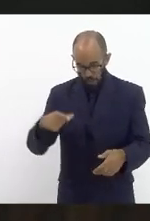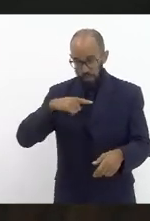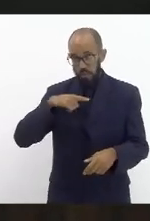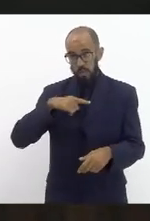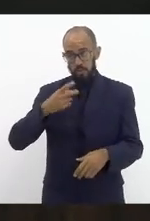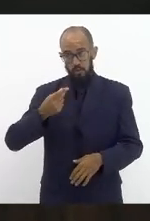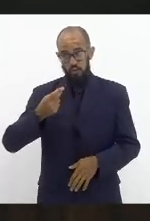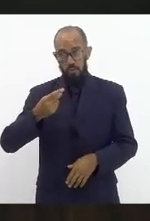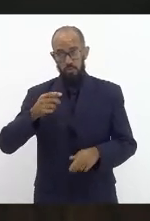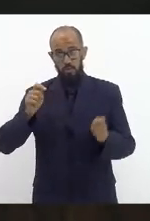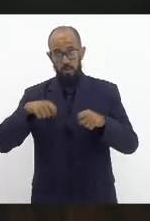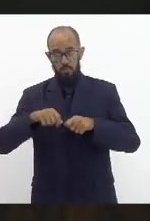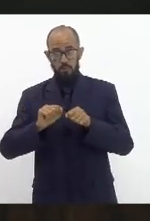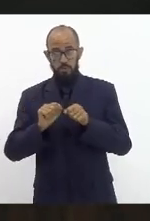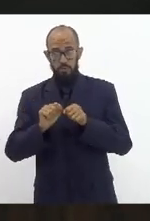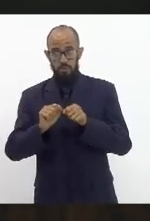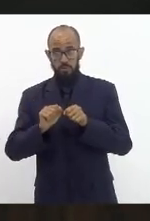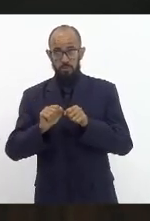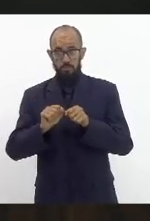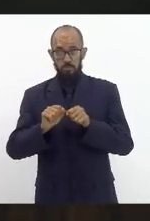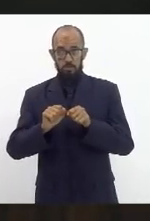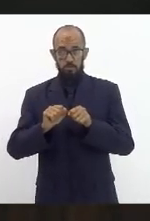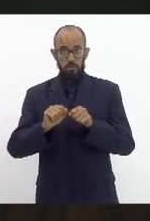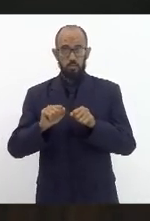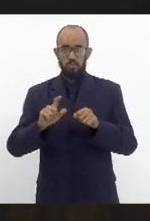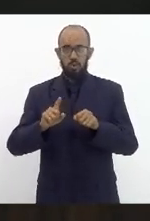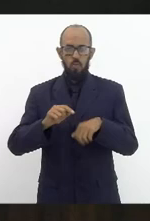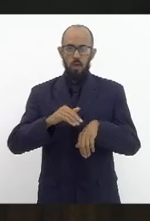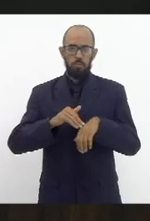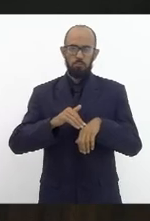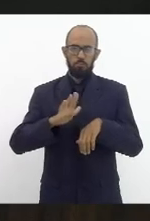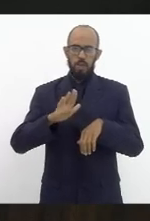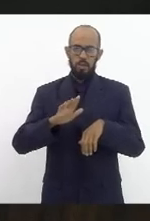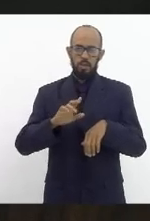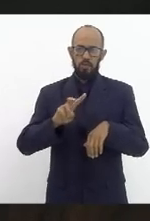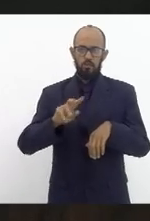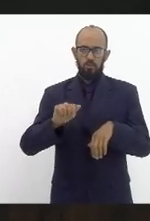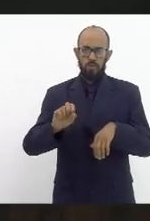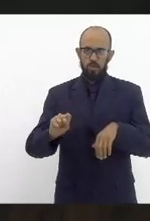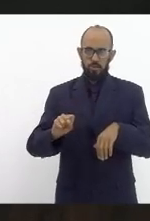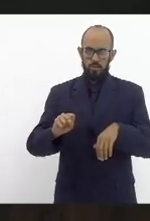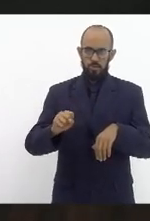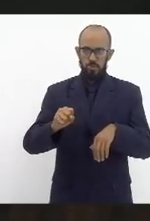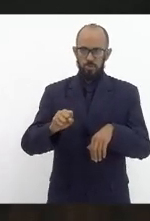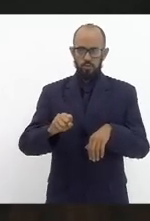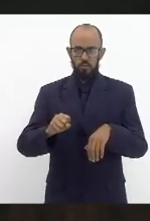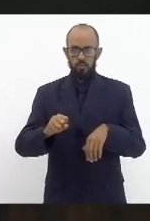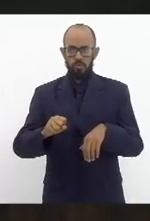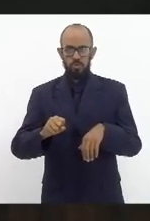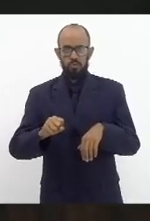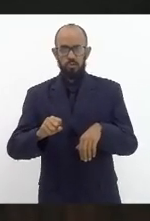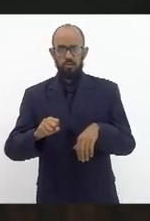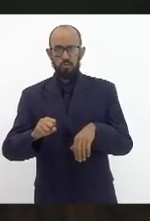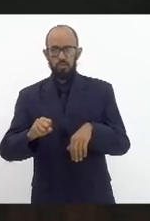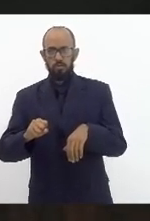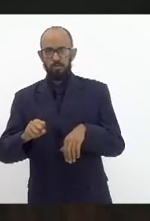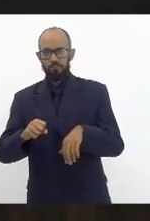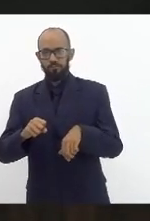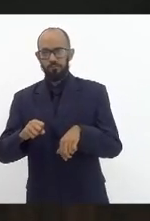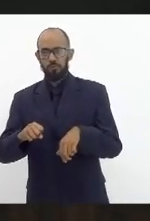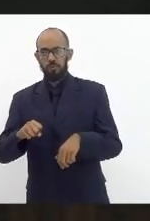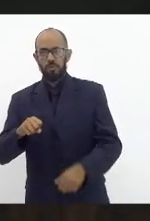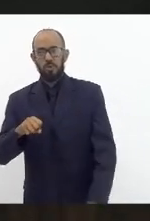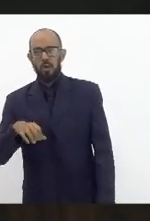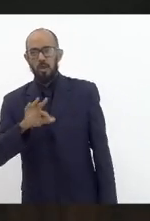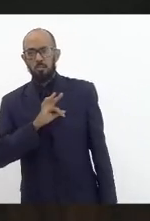fazer, tá? E não aumenta o número de vagas, então não tem por que não fazer. Só estou falando para ele, porque a gente está estudando o tema. Polícia Civil, SEAP também, tá? Polícia Civil, SEAP,